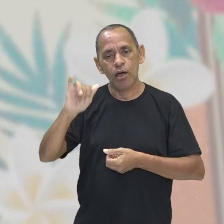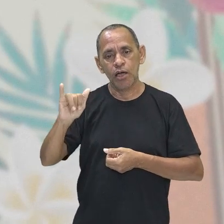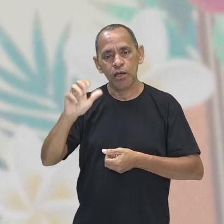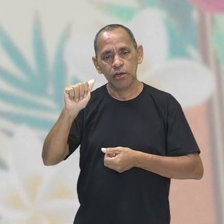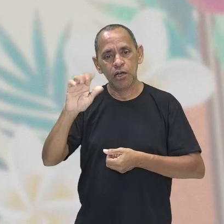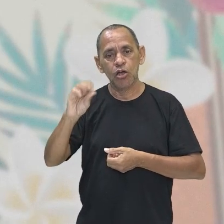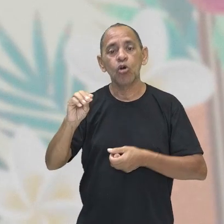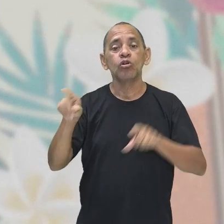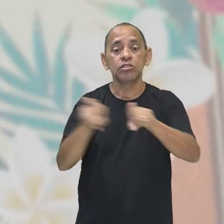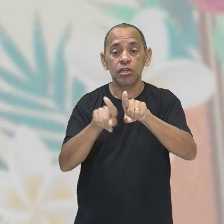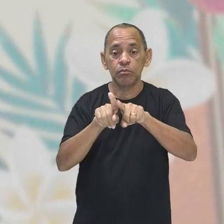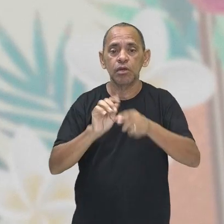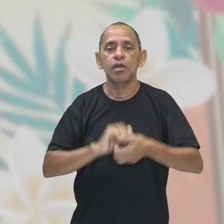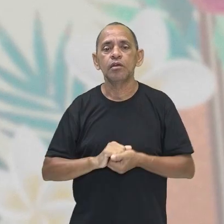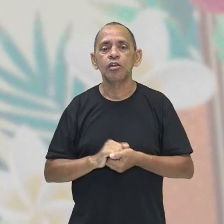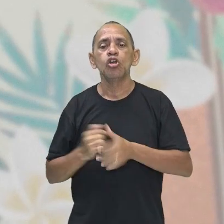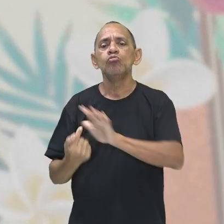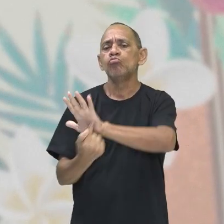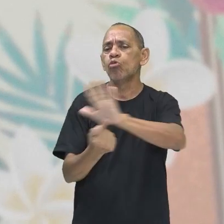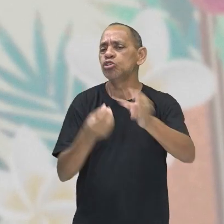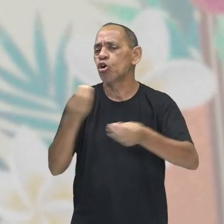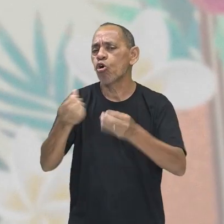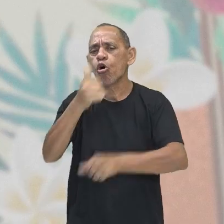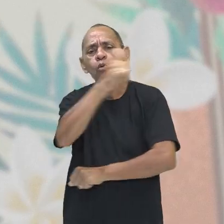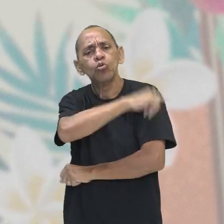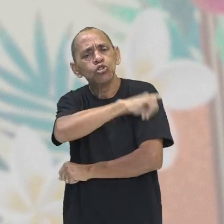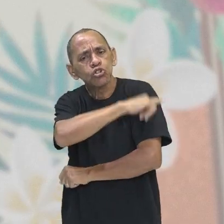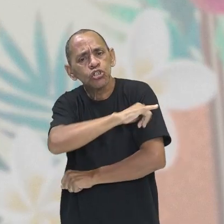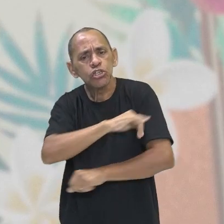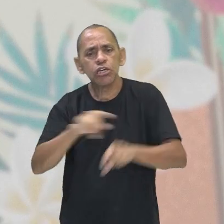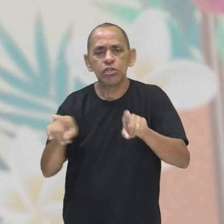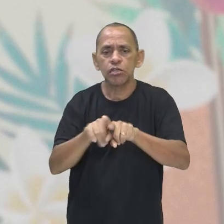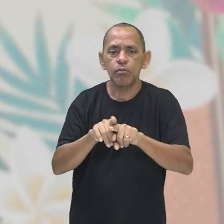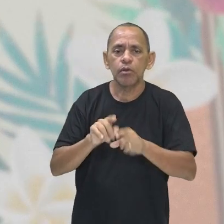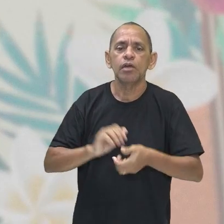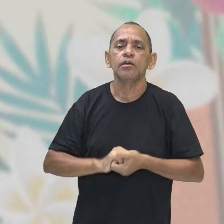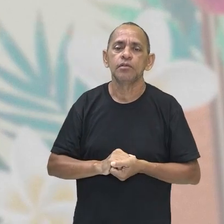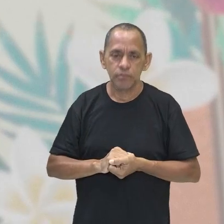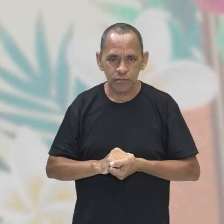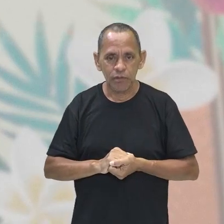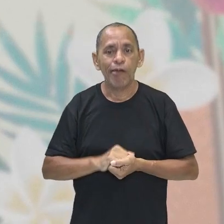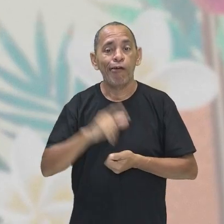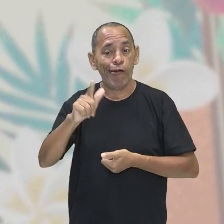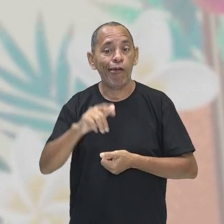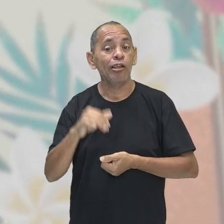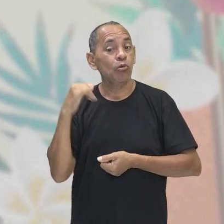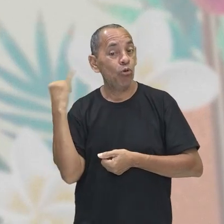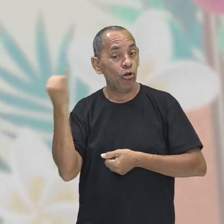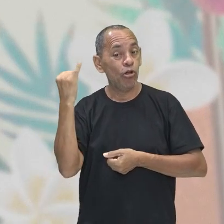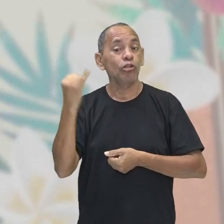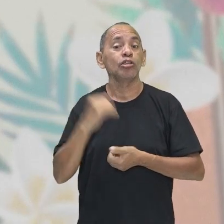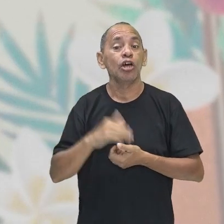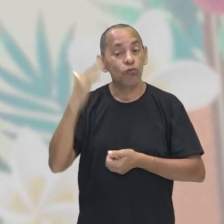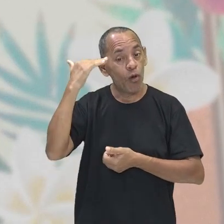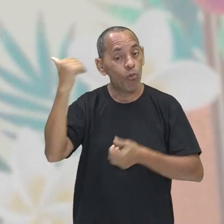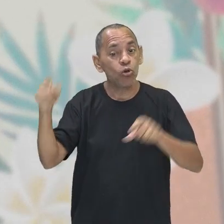do Rio. Enfim, é o gênio que a gente sabe que ele é, contou o jornalista Antônio Carlos Miguel.